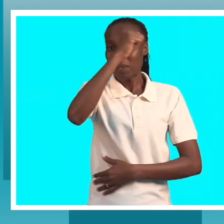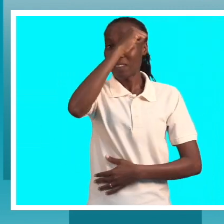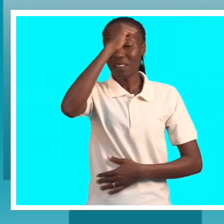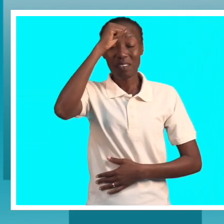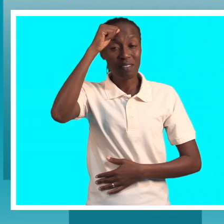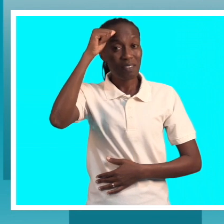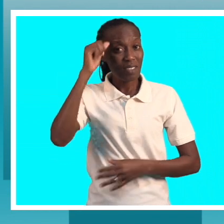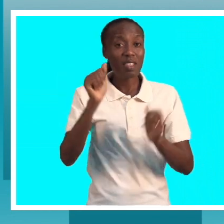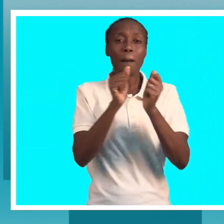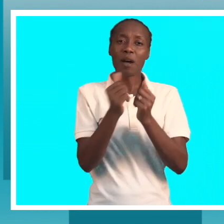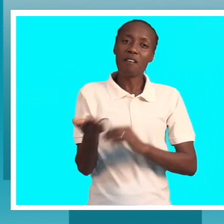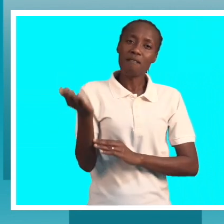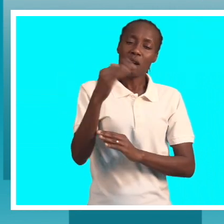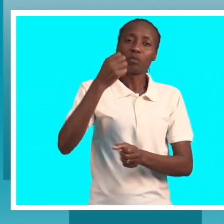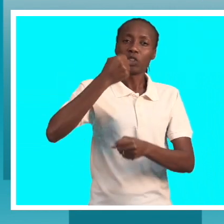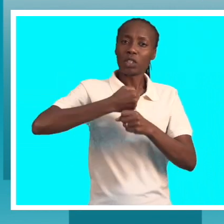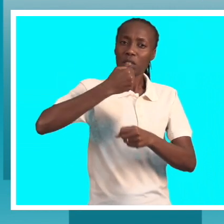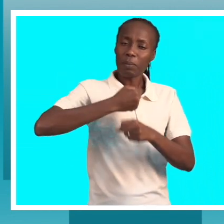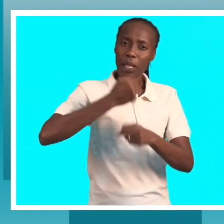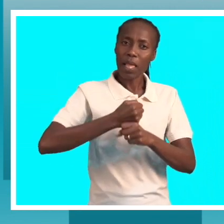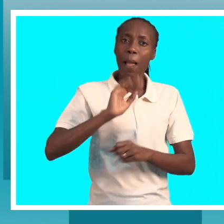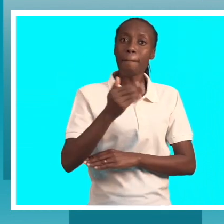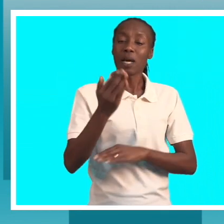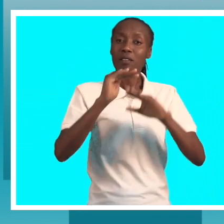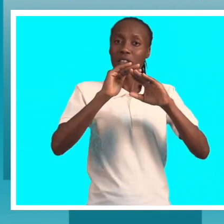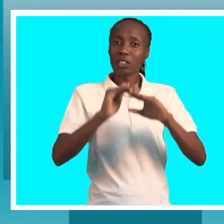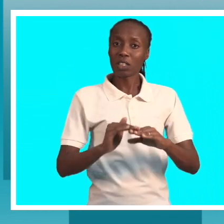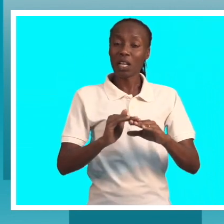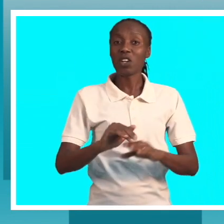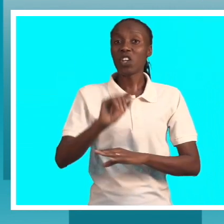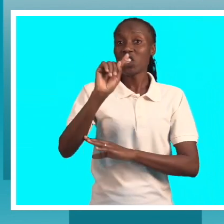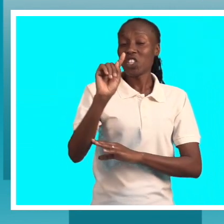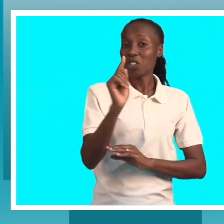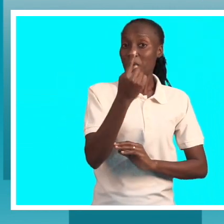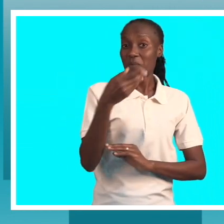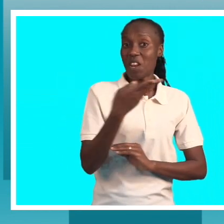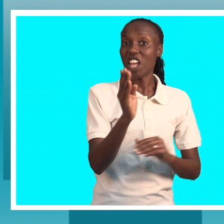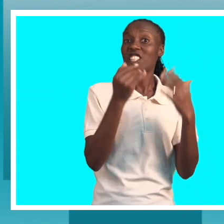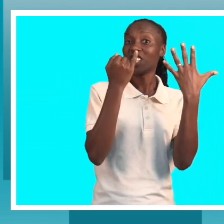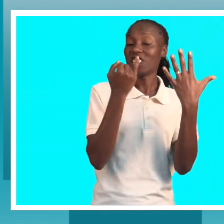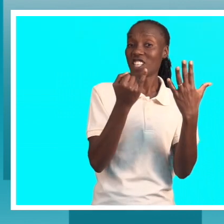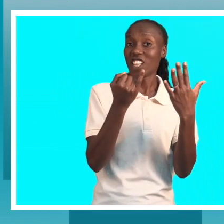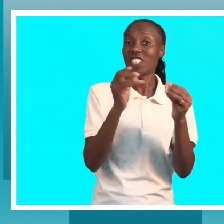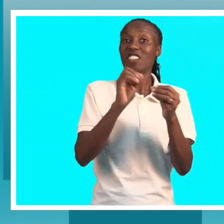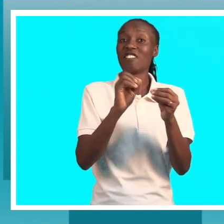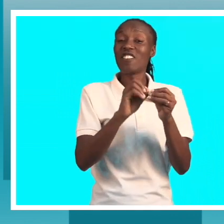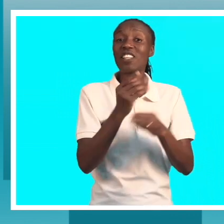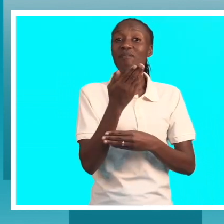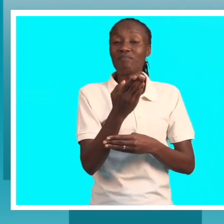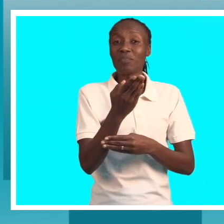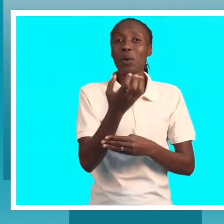Campeonato do Mundo. Sabemos todos nós que é difícil, mas vamos trabalhar para estarmos